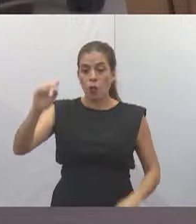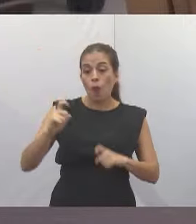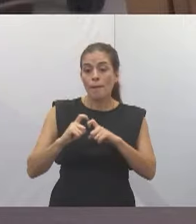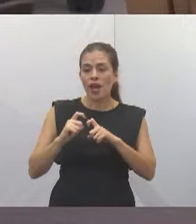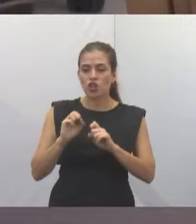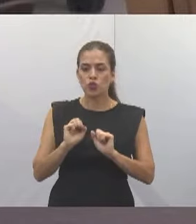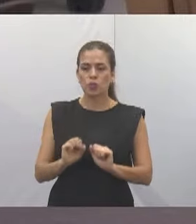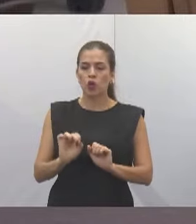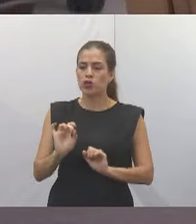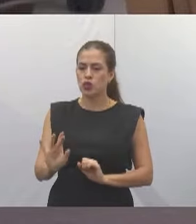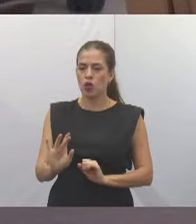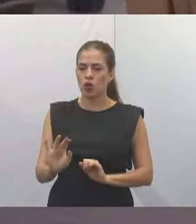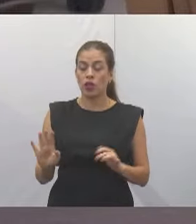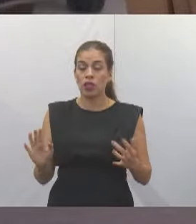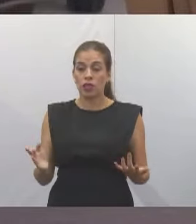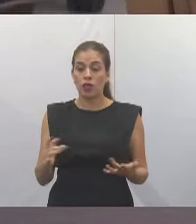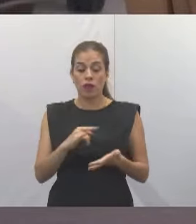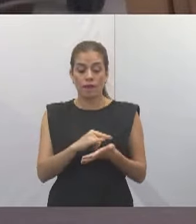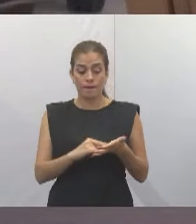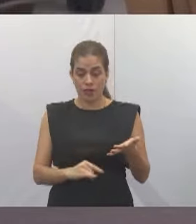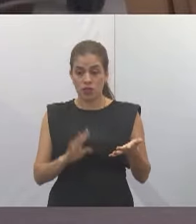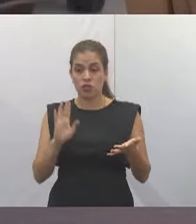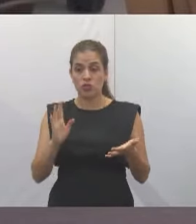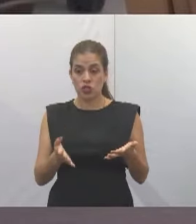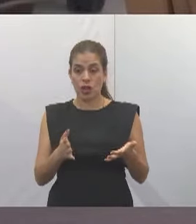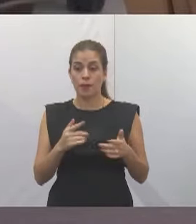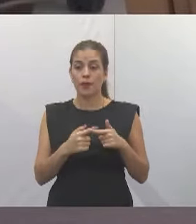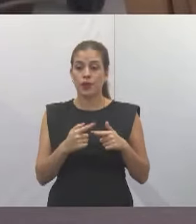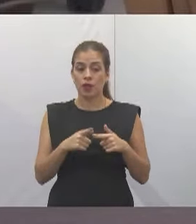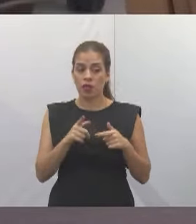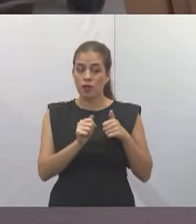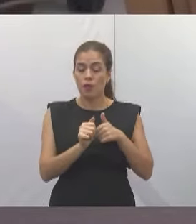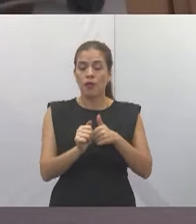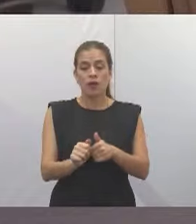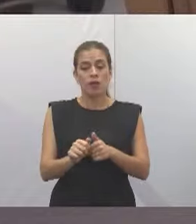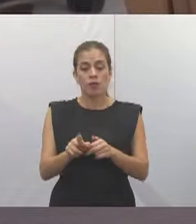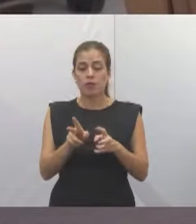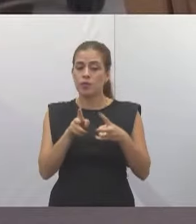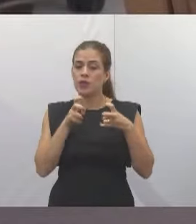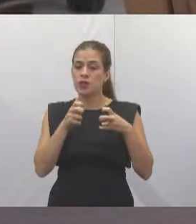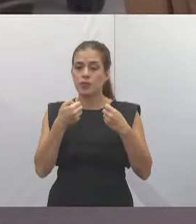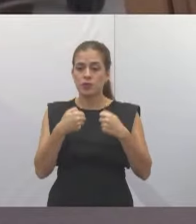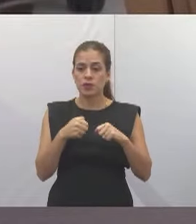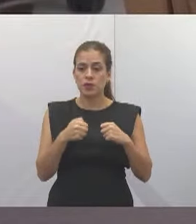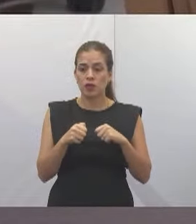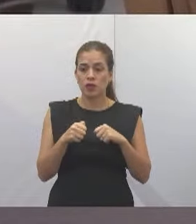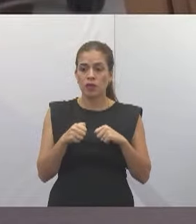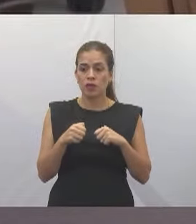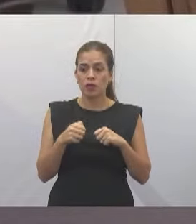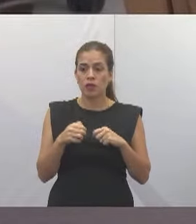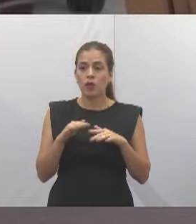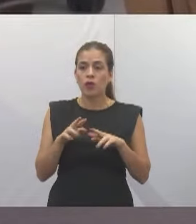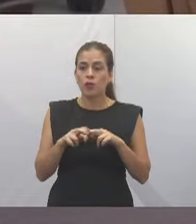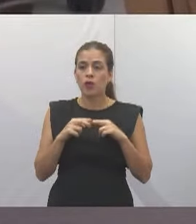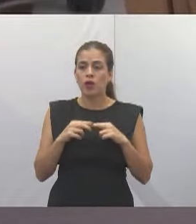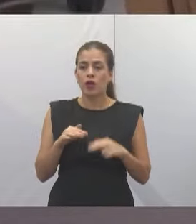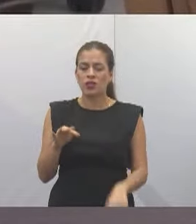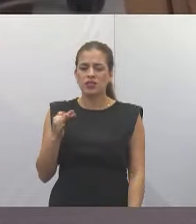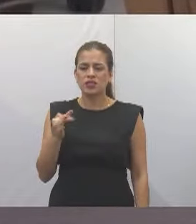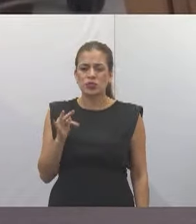na minha ficha estava, porque ele está acompanhando e viu que a necessidade, por conta dessa diverticulite que eu